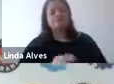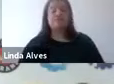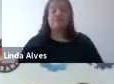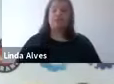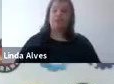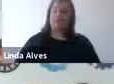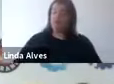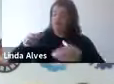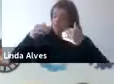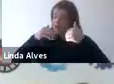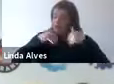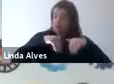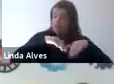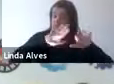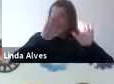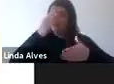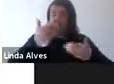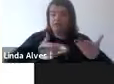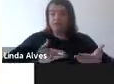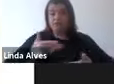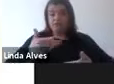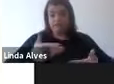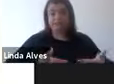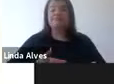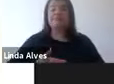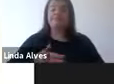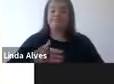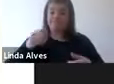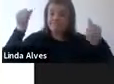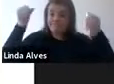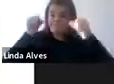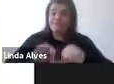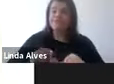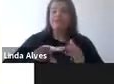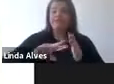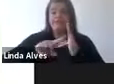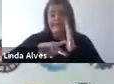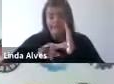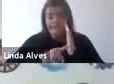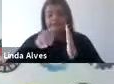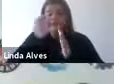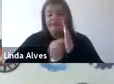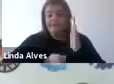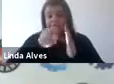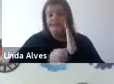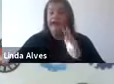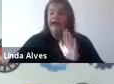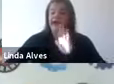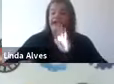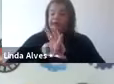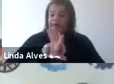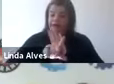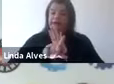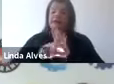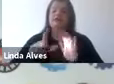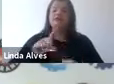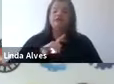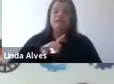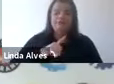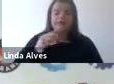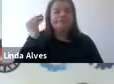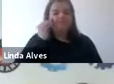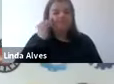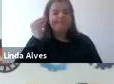continue para lá, né? Porque senão vai ser mais uma ação para que o sindicato, né, embora é uma lei, mas nós temos conseguido,